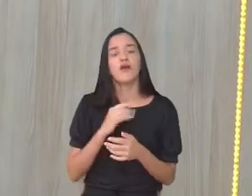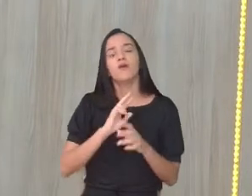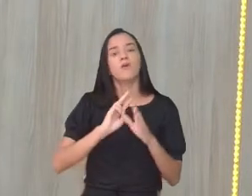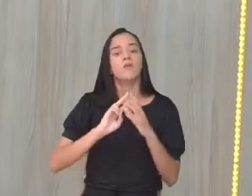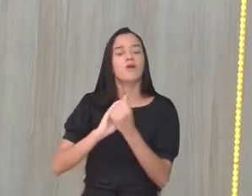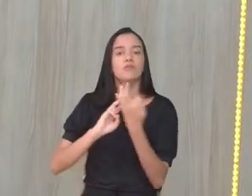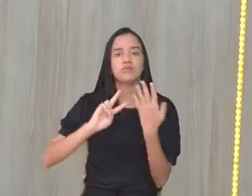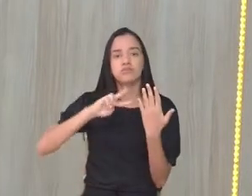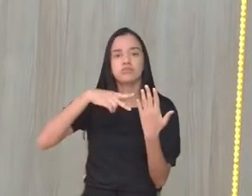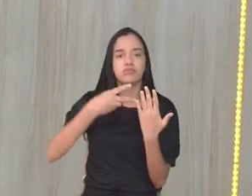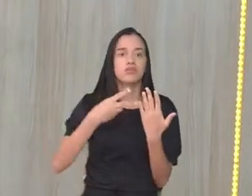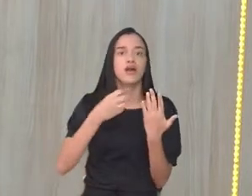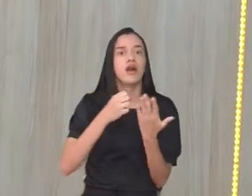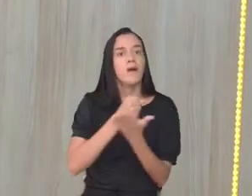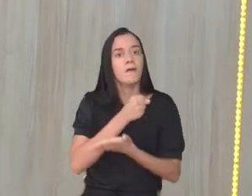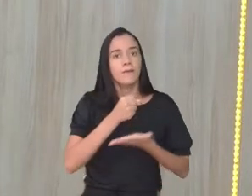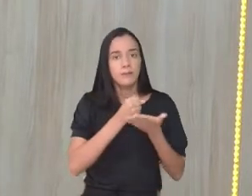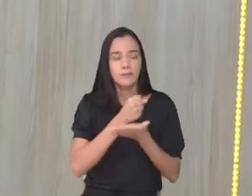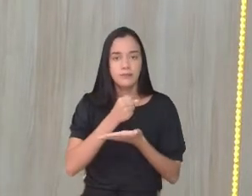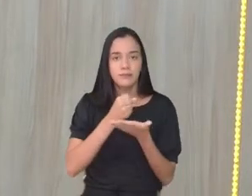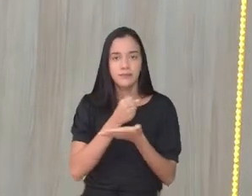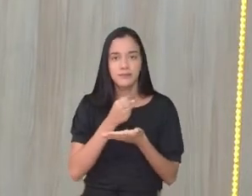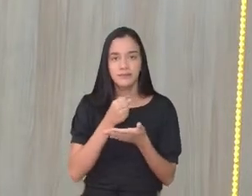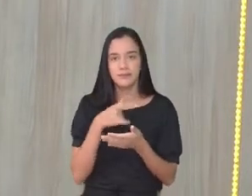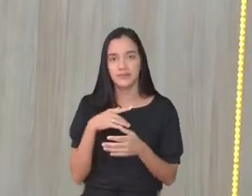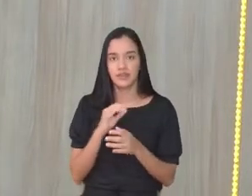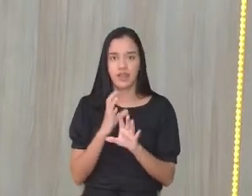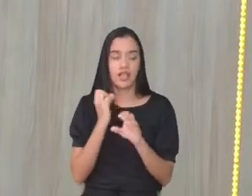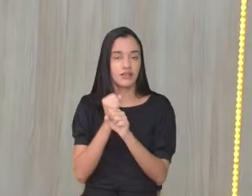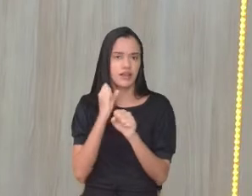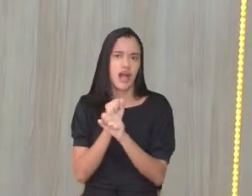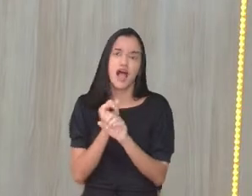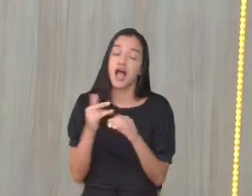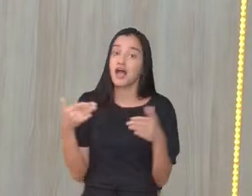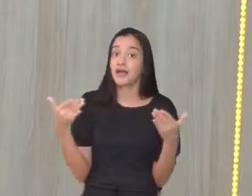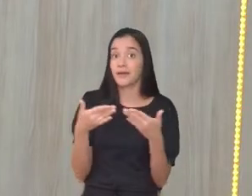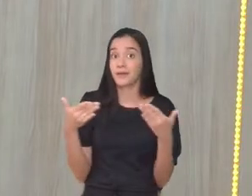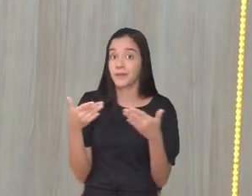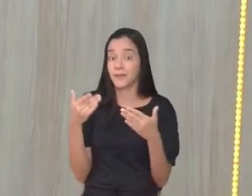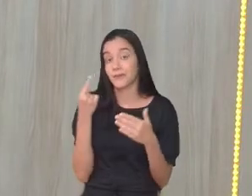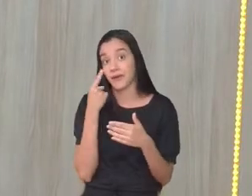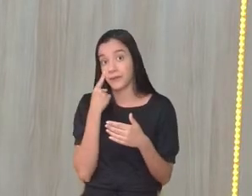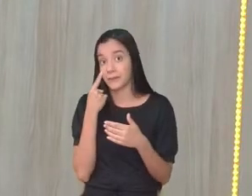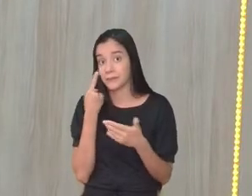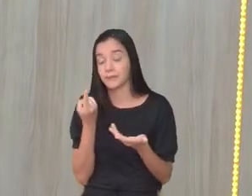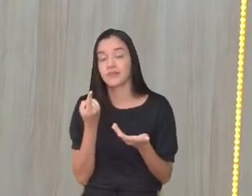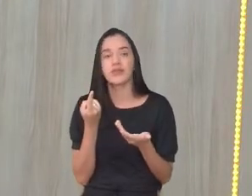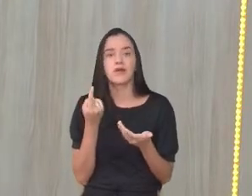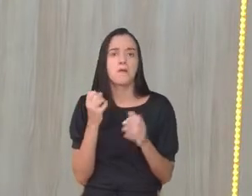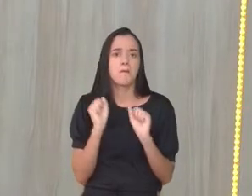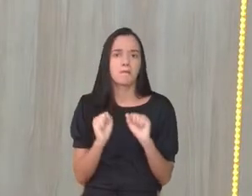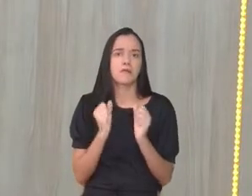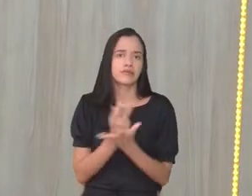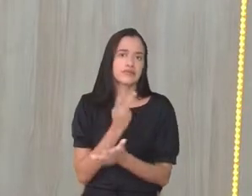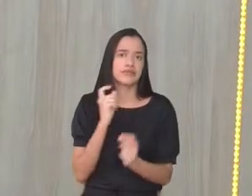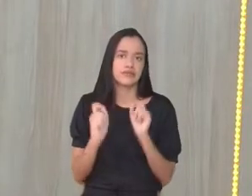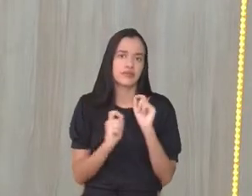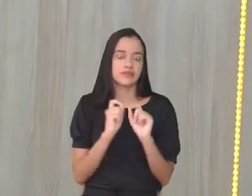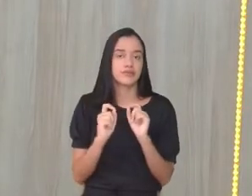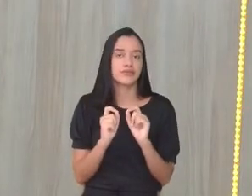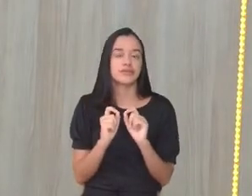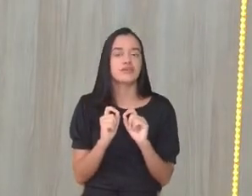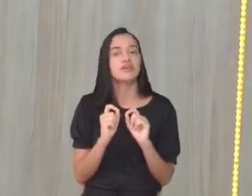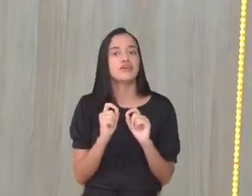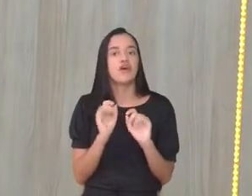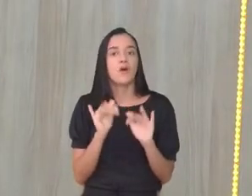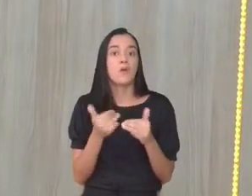de mesma base, você faz esse cálculo aí, beleza? Agora, claro, pode acontecer casos em que o expoente